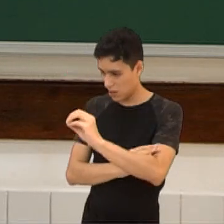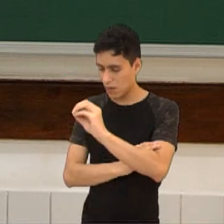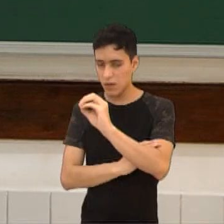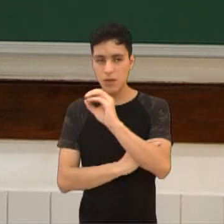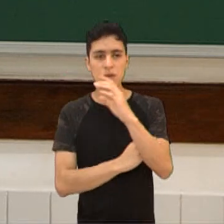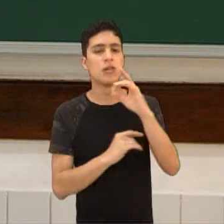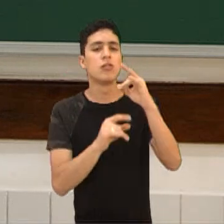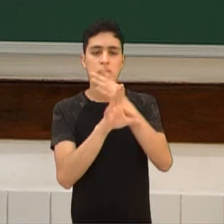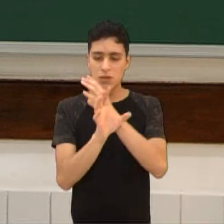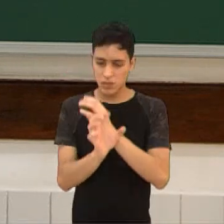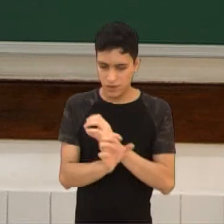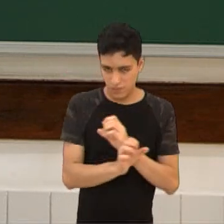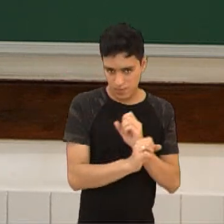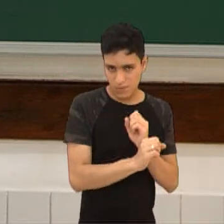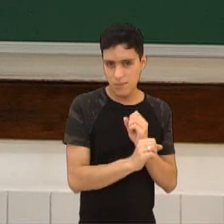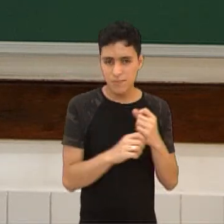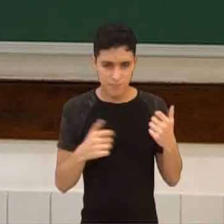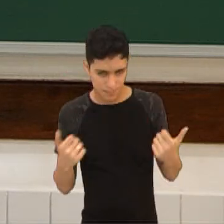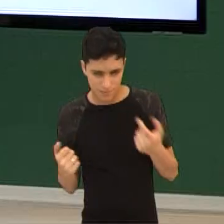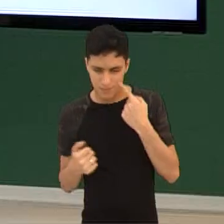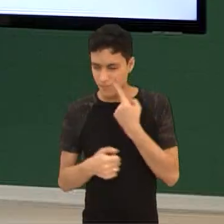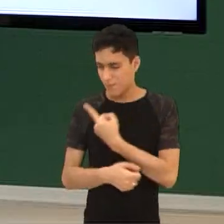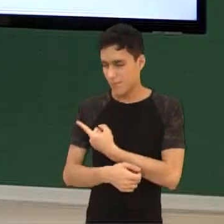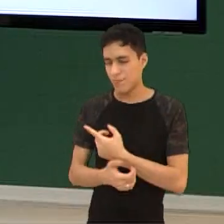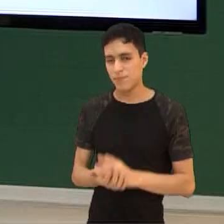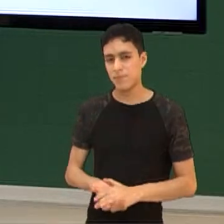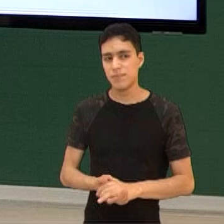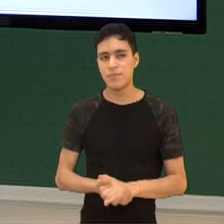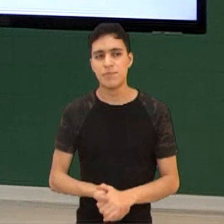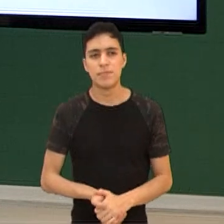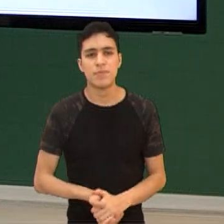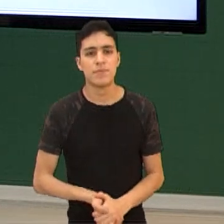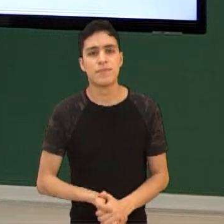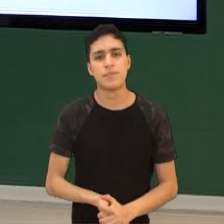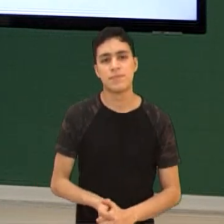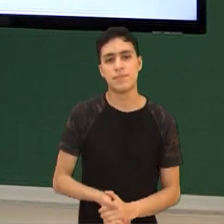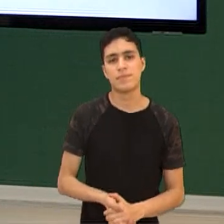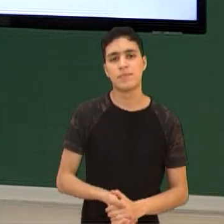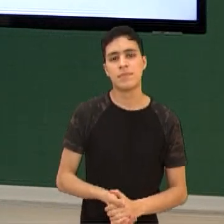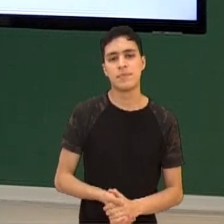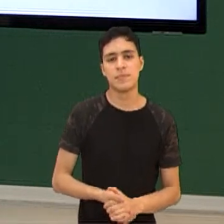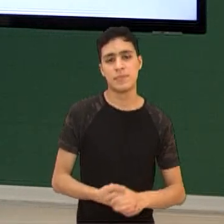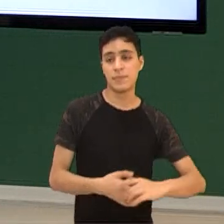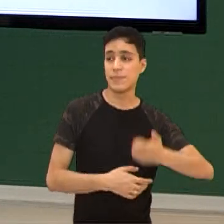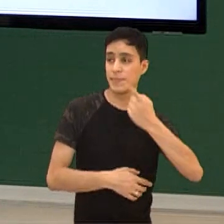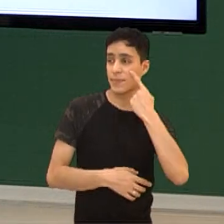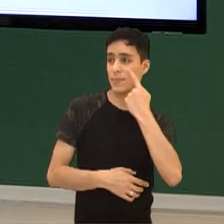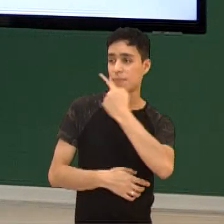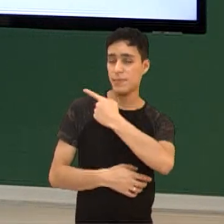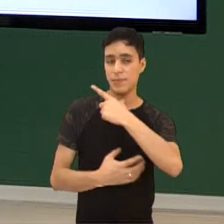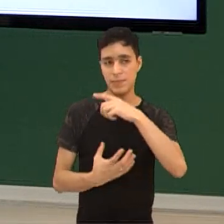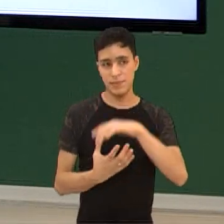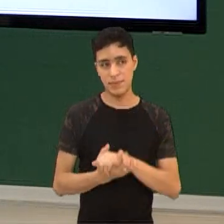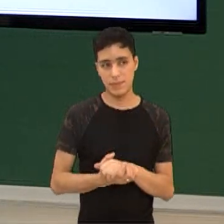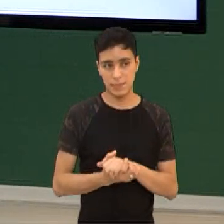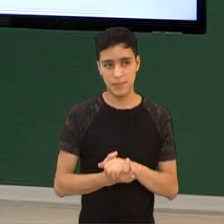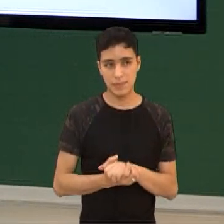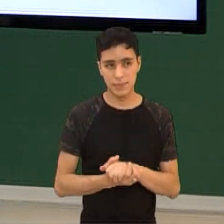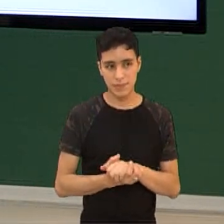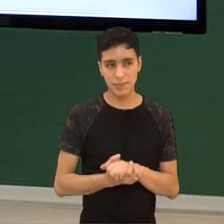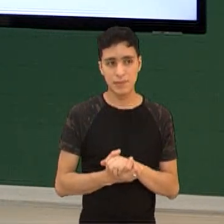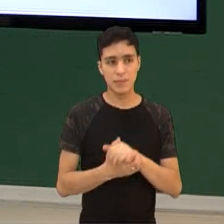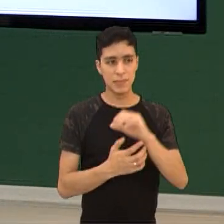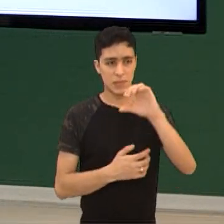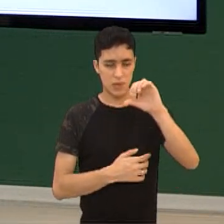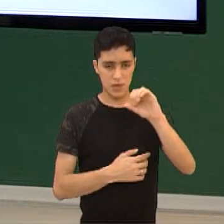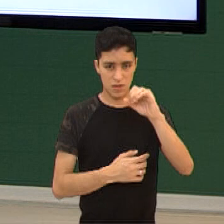a soma. Foi muito rápido? Vamos na tela. Passo a passo. Aqui, o segundo termo menos o primeiro, 9